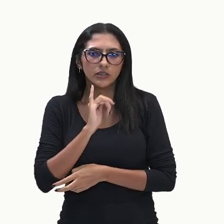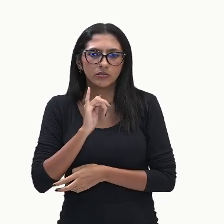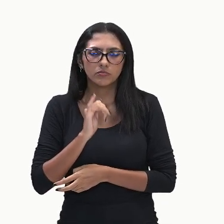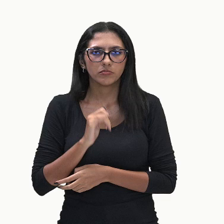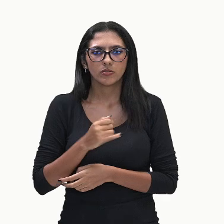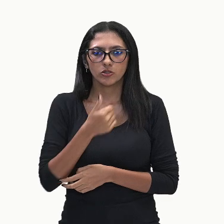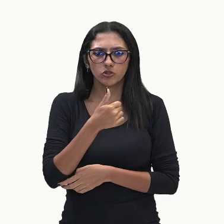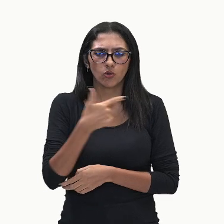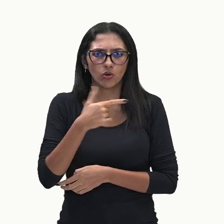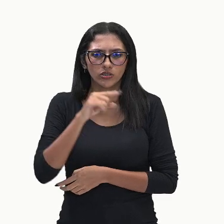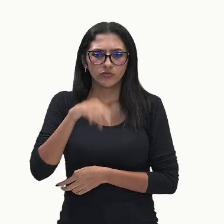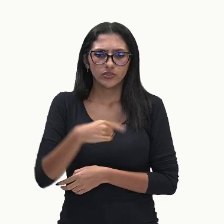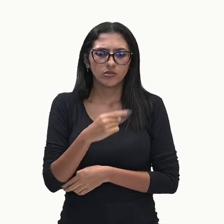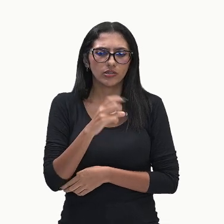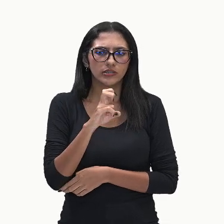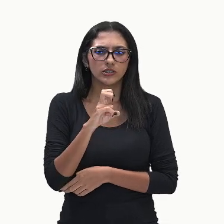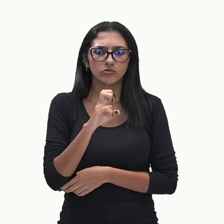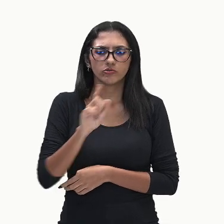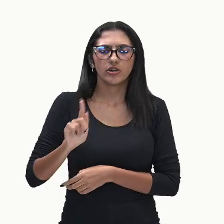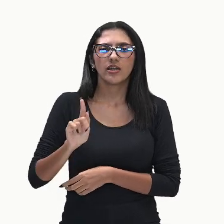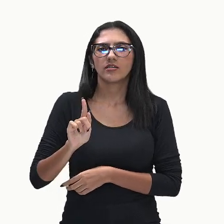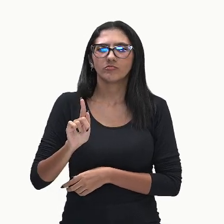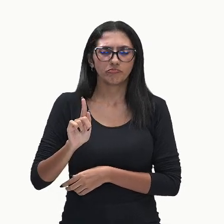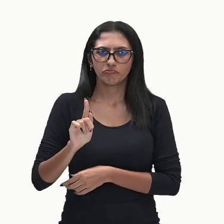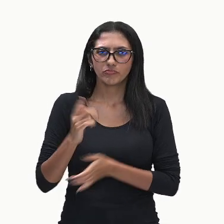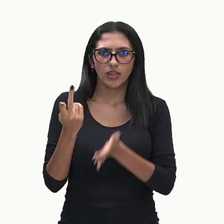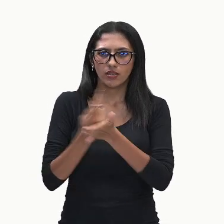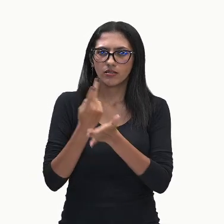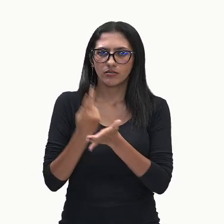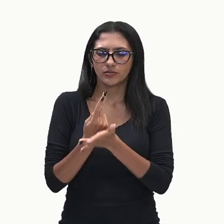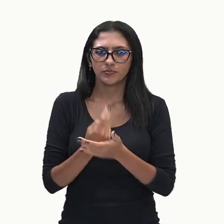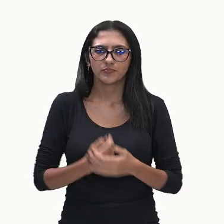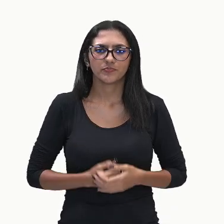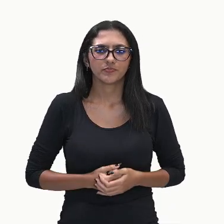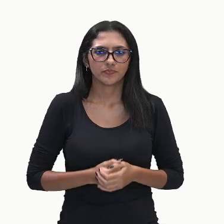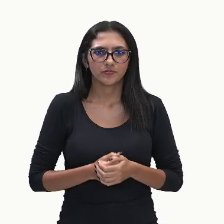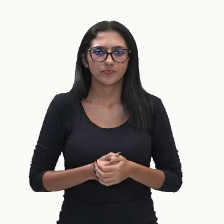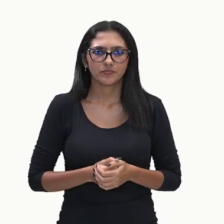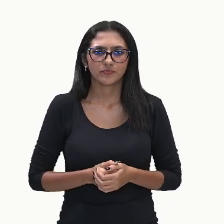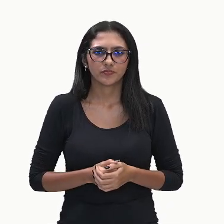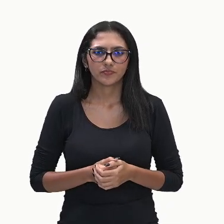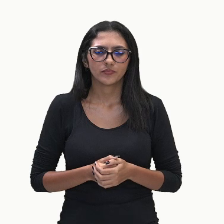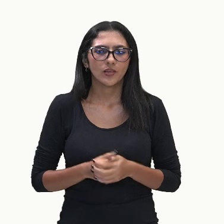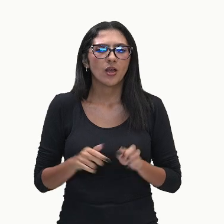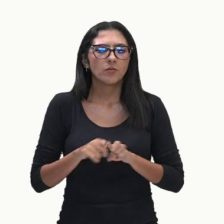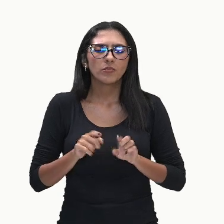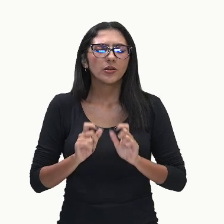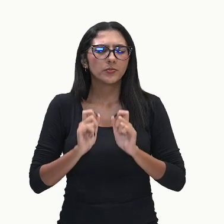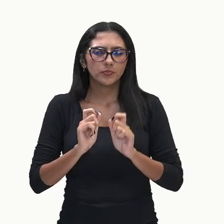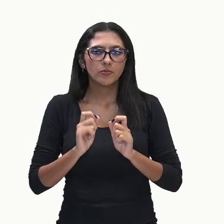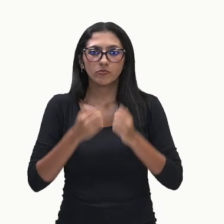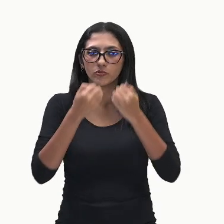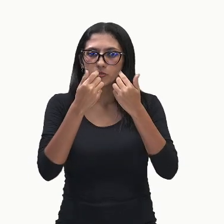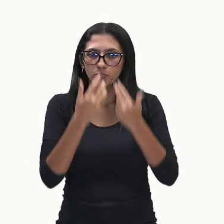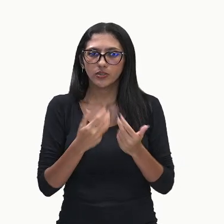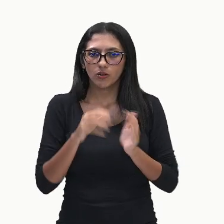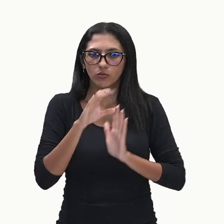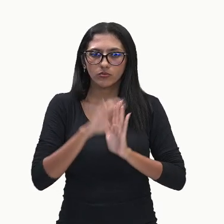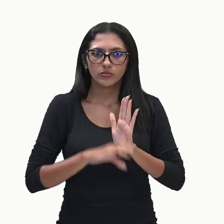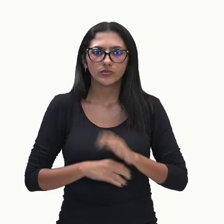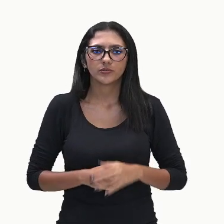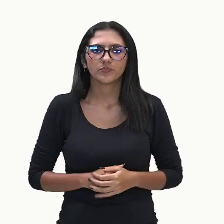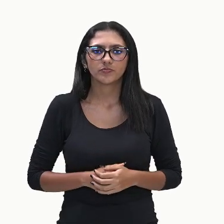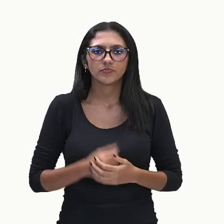12,5G, o que não é verdade, tá bom? Mas o que é verdade em tudo isso? Simples. Eu vou pegar